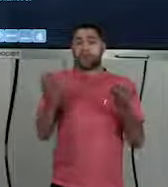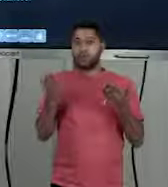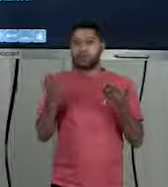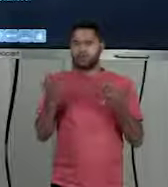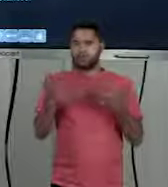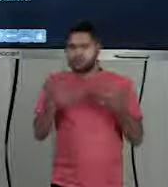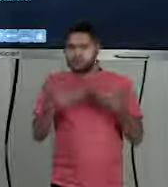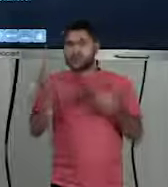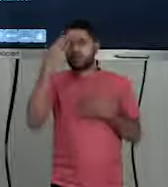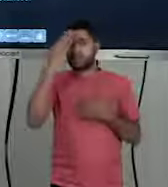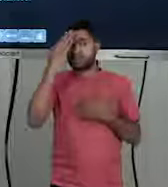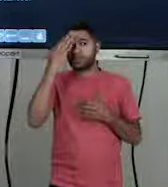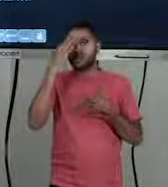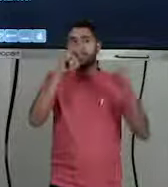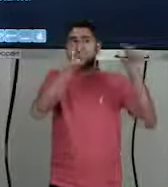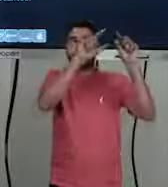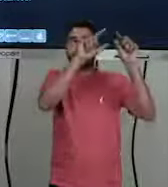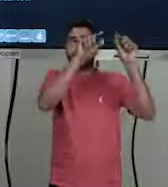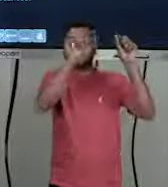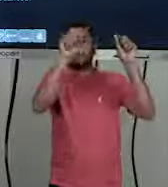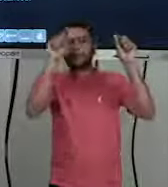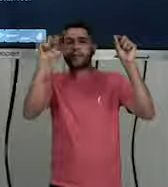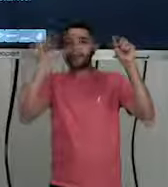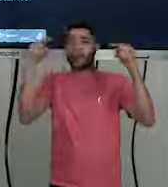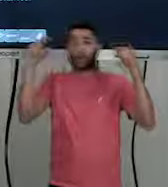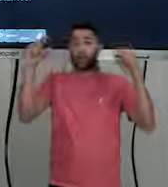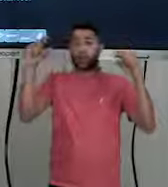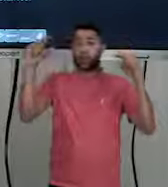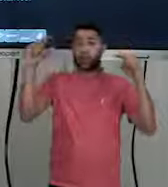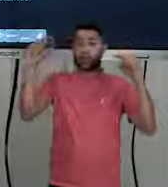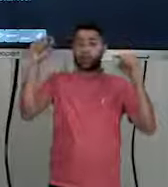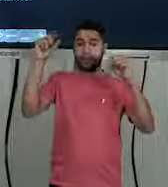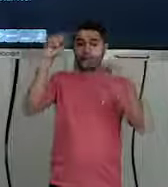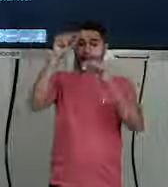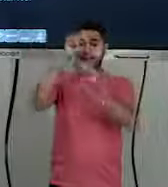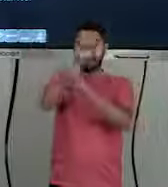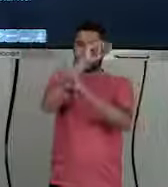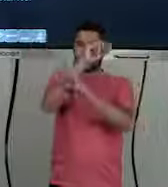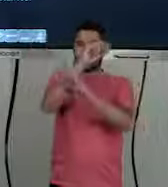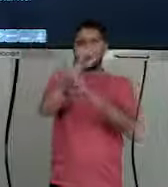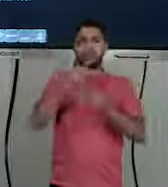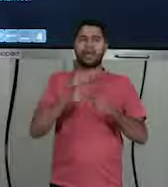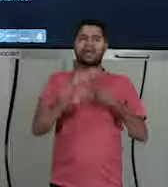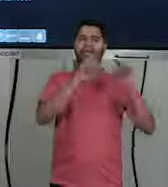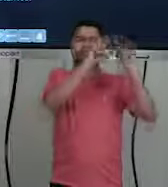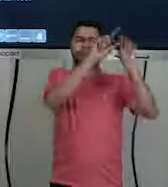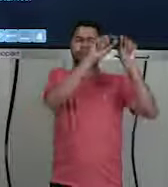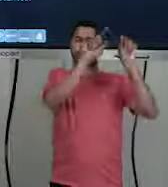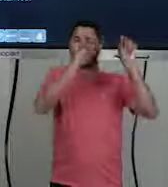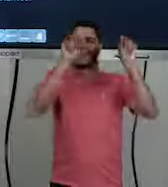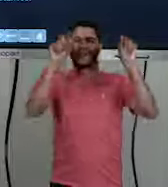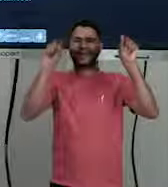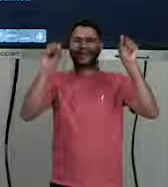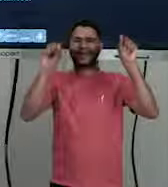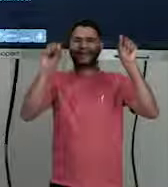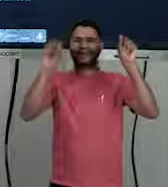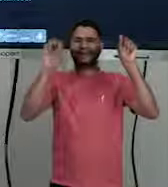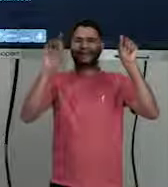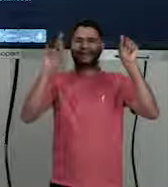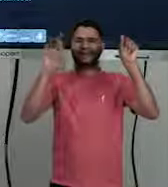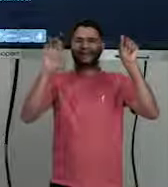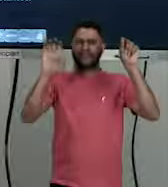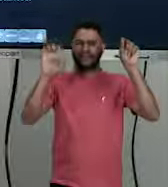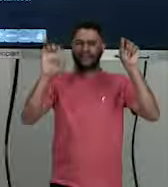que ela é feita em paralelo. Por quê? O circuito elétrico em série é aquele que existe uma